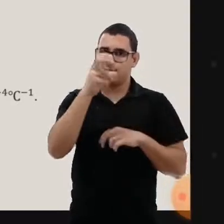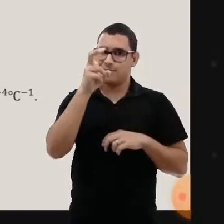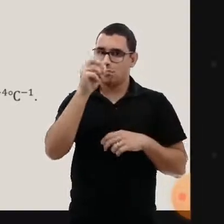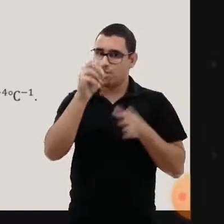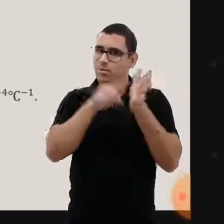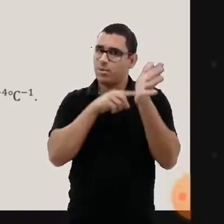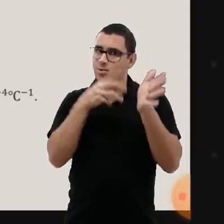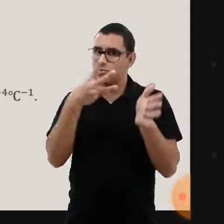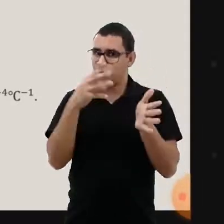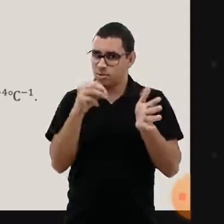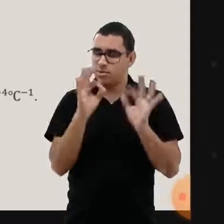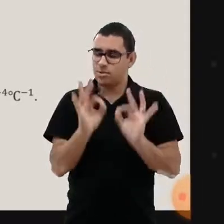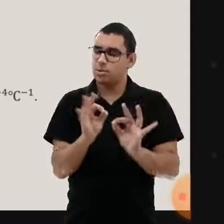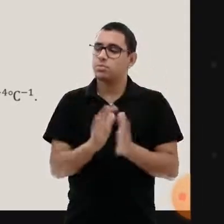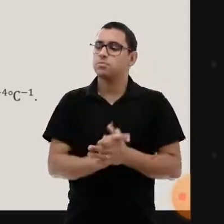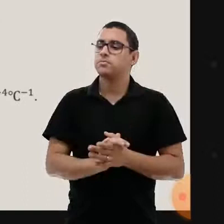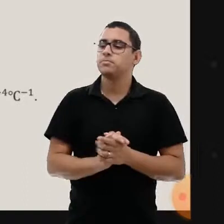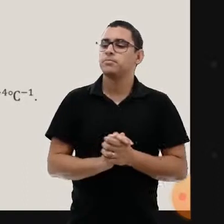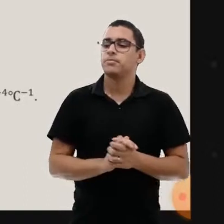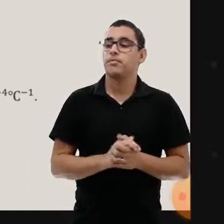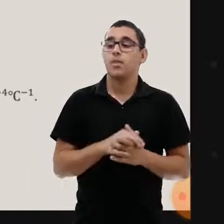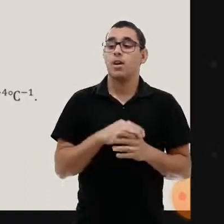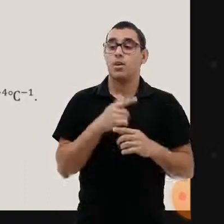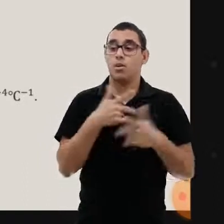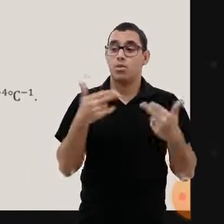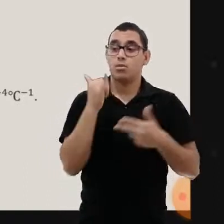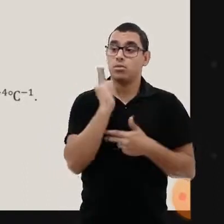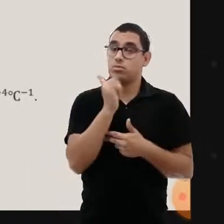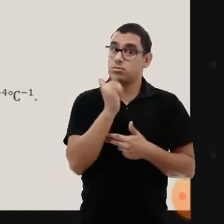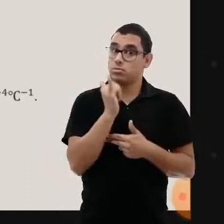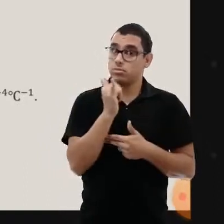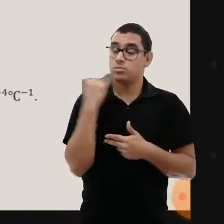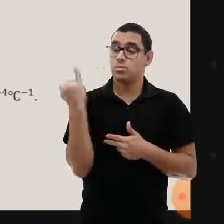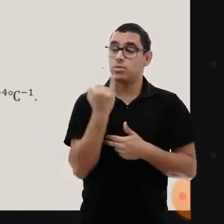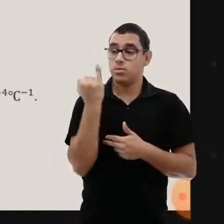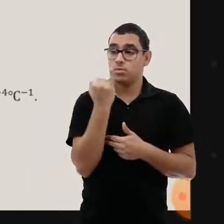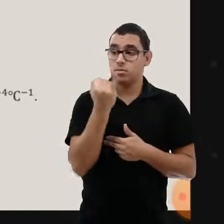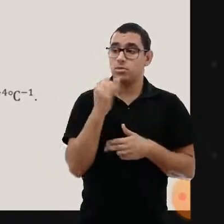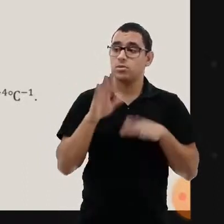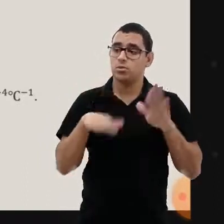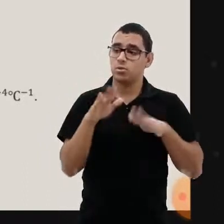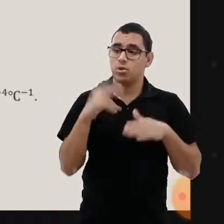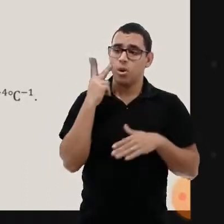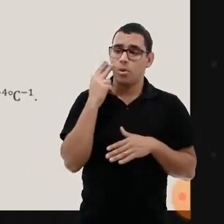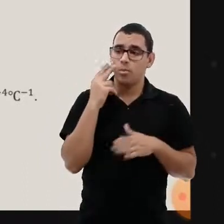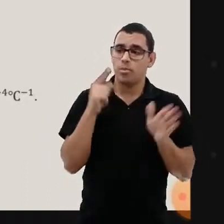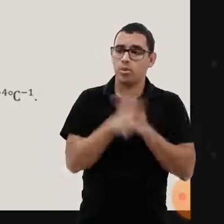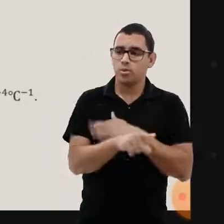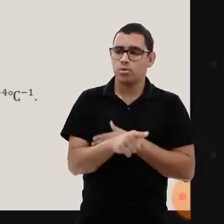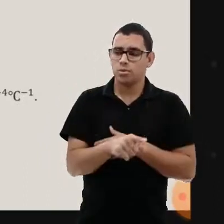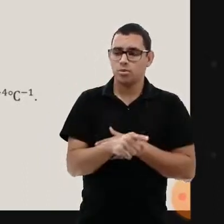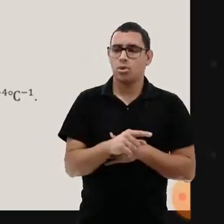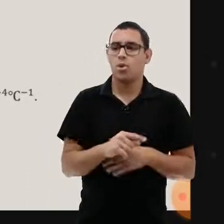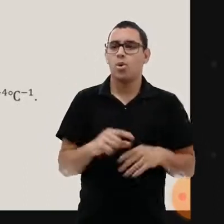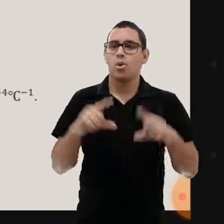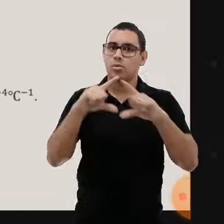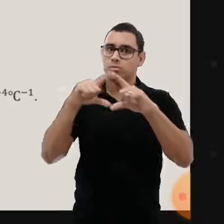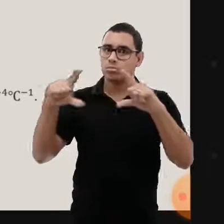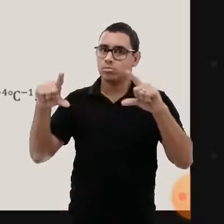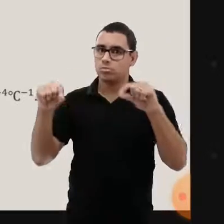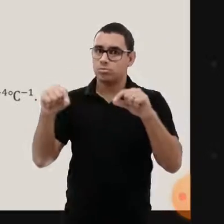120 graus Celsius. Agora, um dado importante. Esse dado geralmente vem na questão.